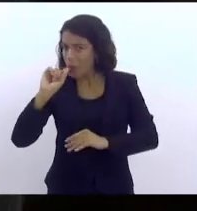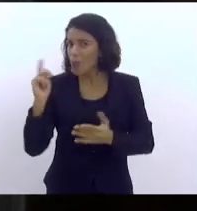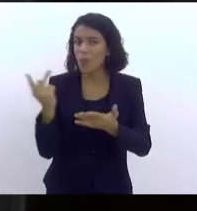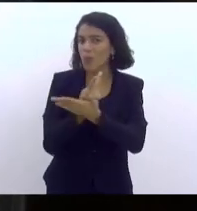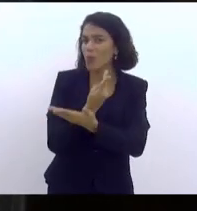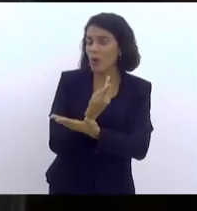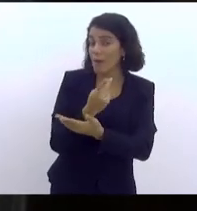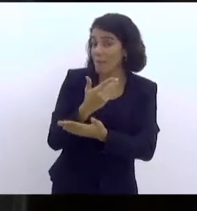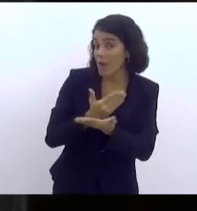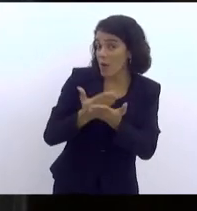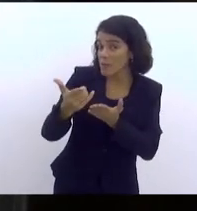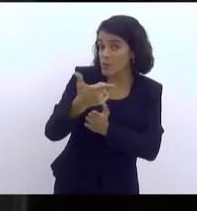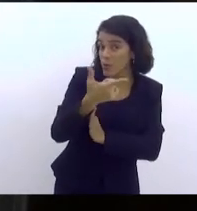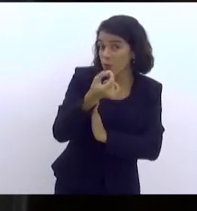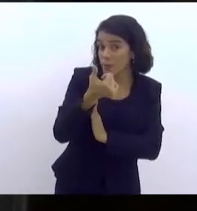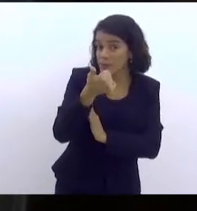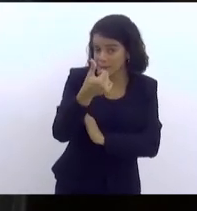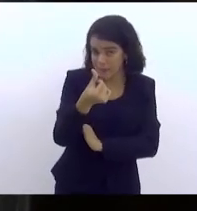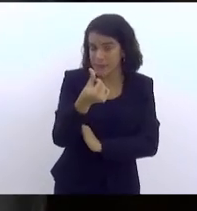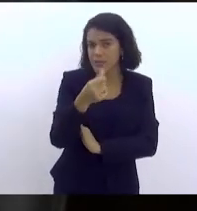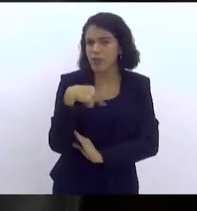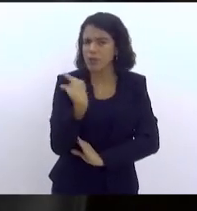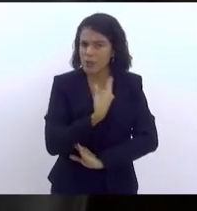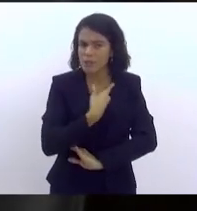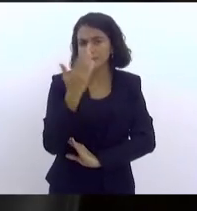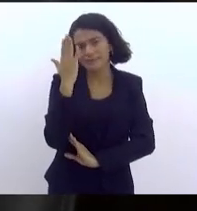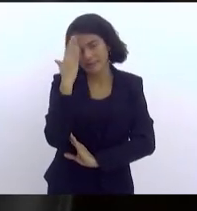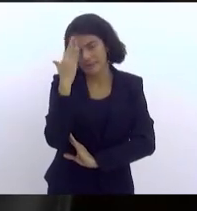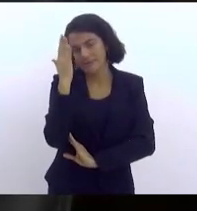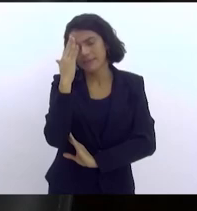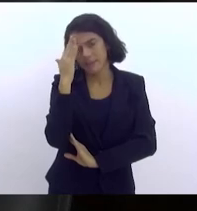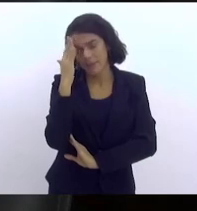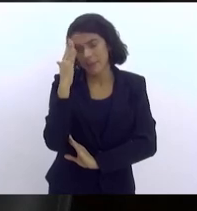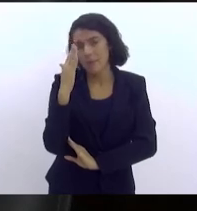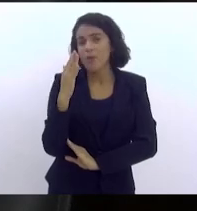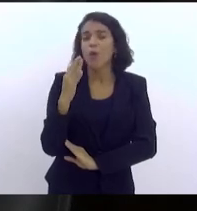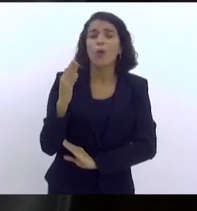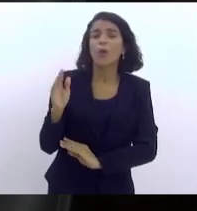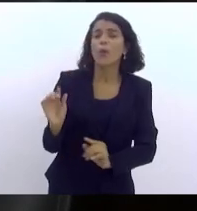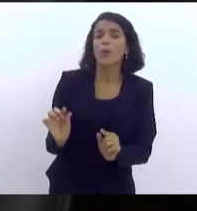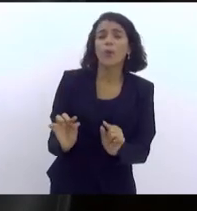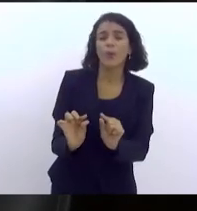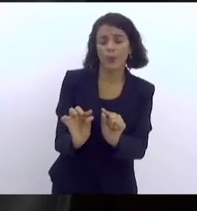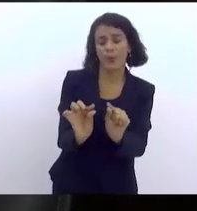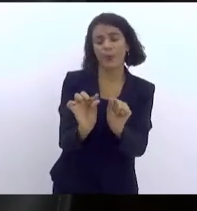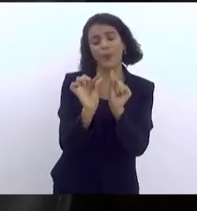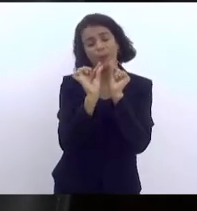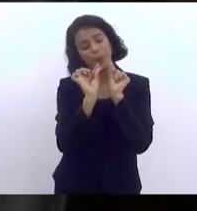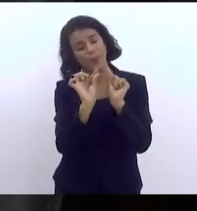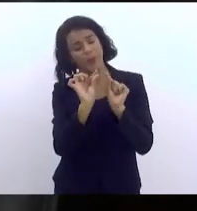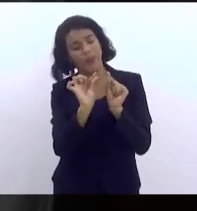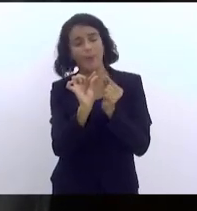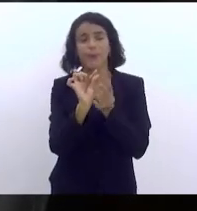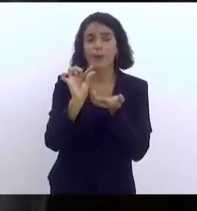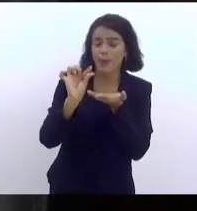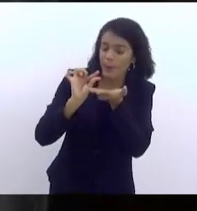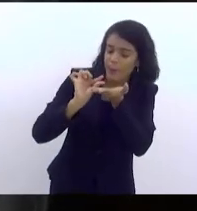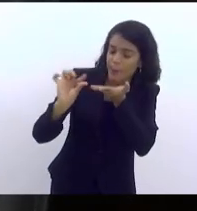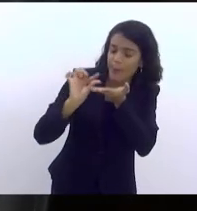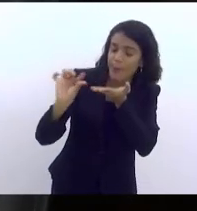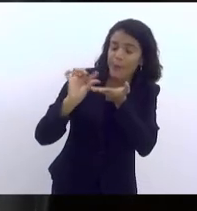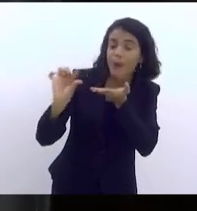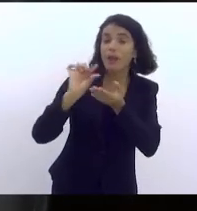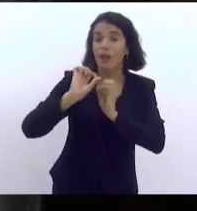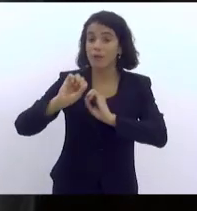desde 2016 nós sabemos que o mínimo constitucional que o Estado tem que investir em educação